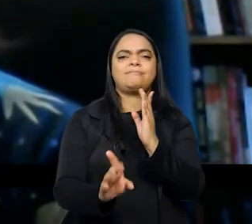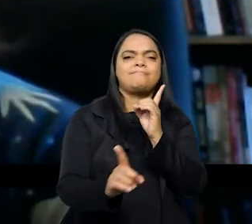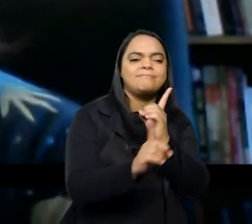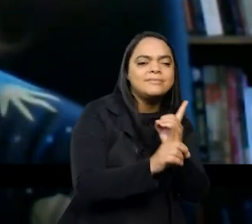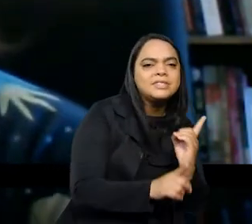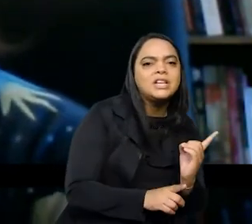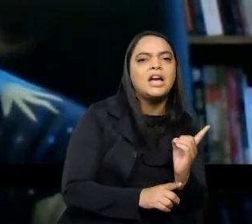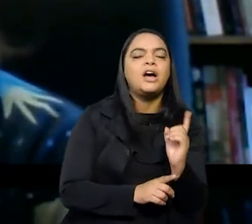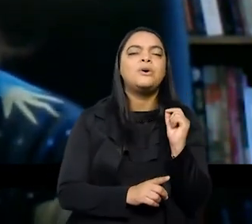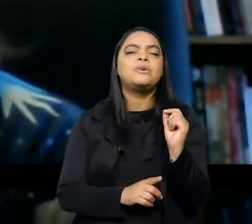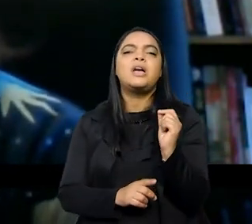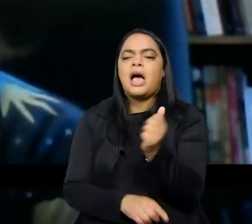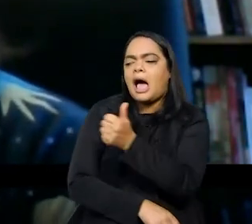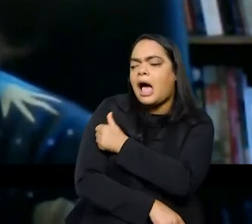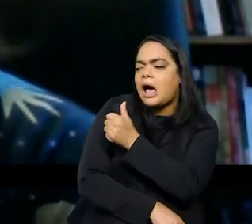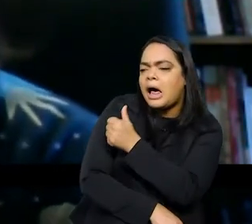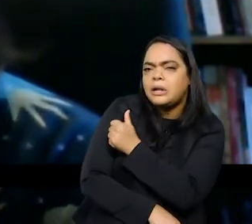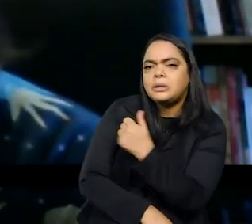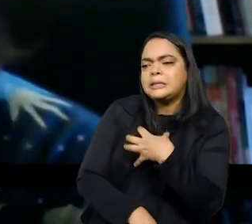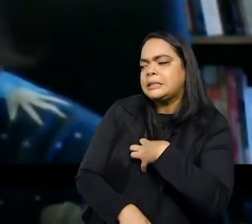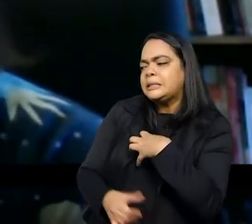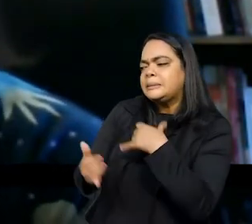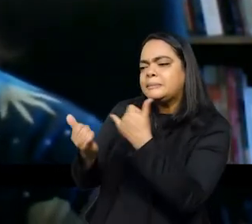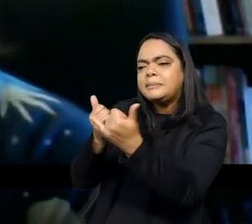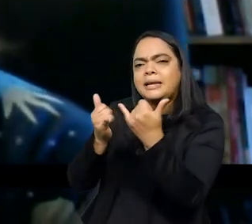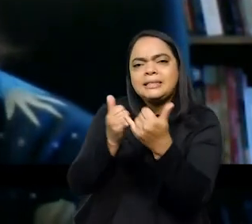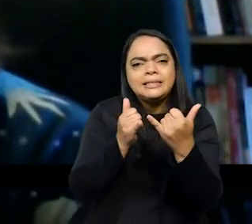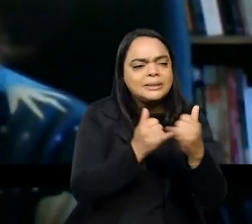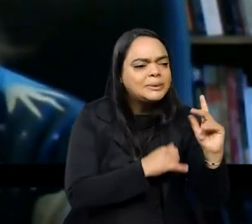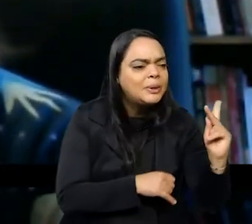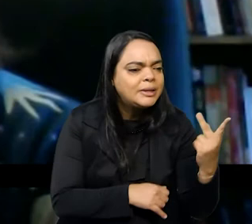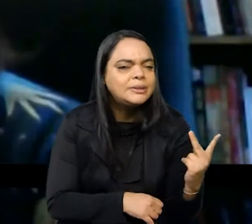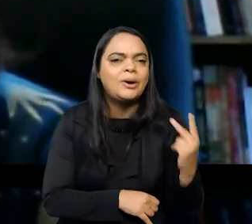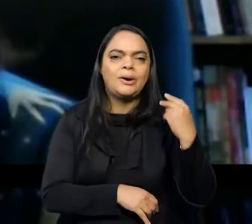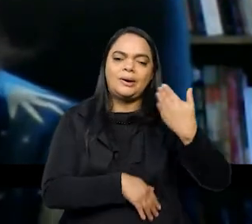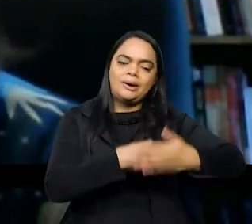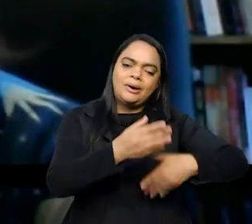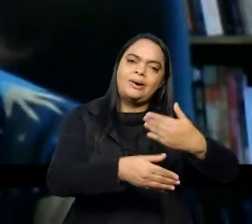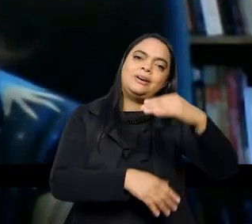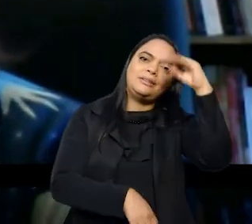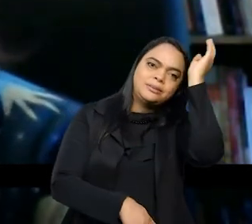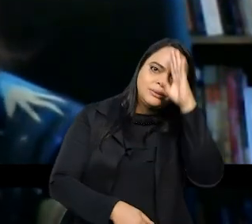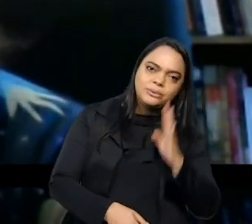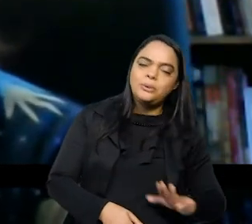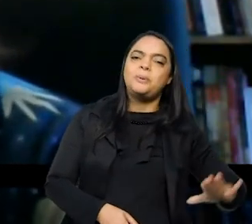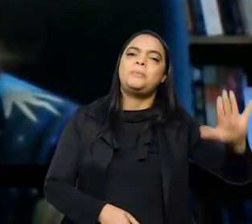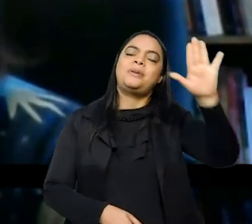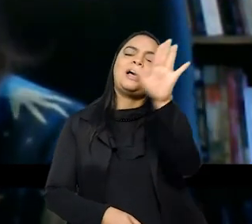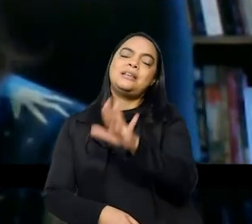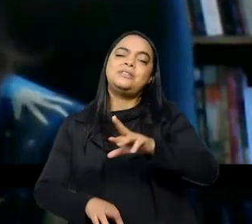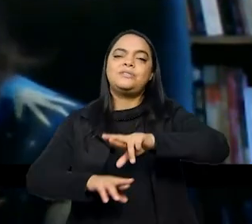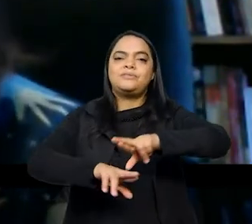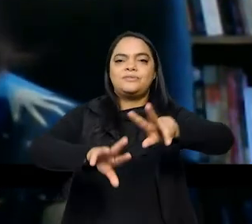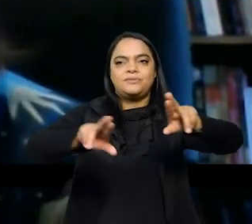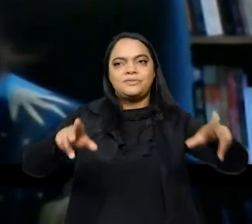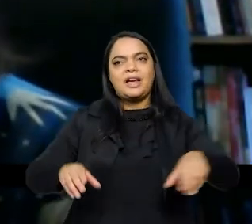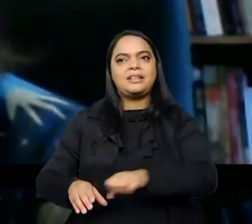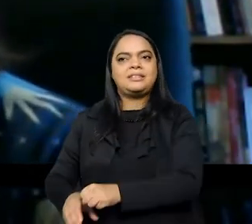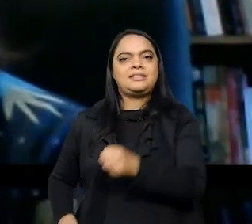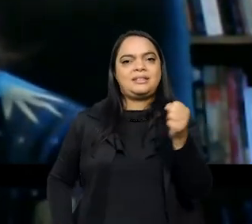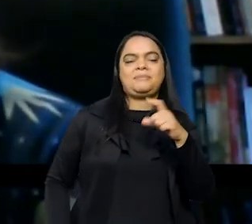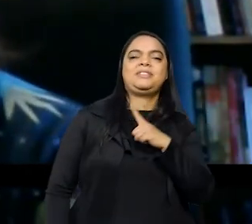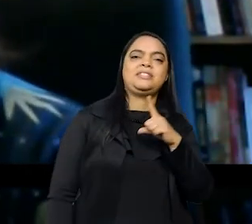os processos históricos do Brasil, todos os processos históricos das múltiplas independências que tivemos e